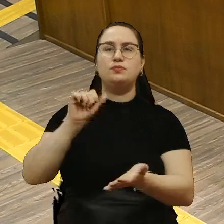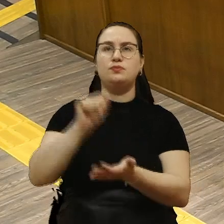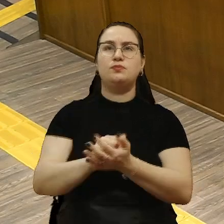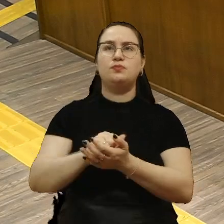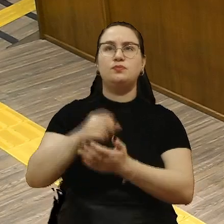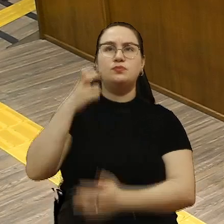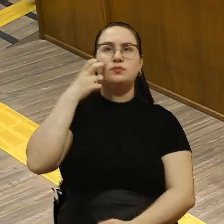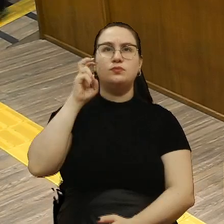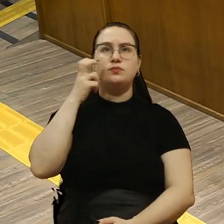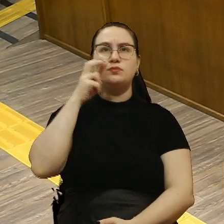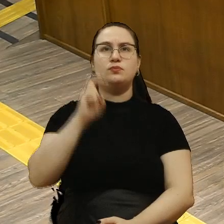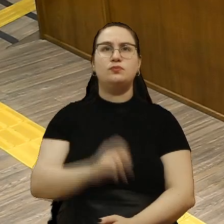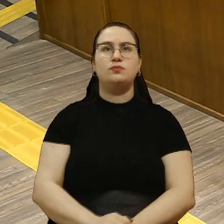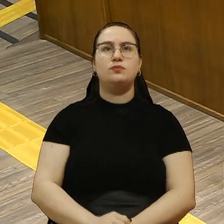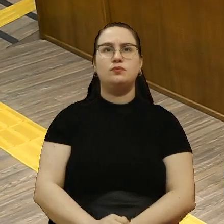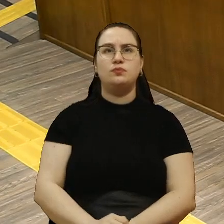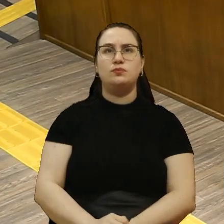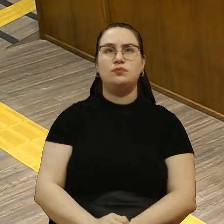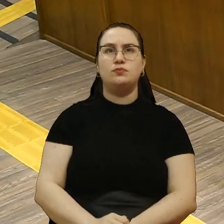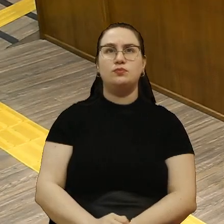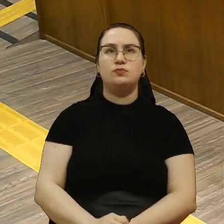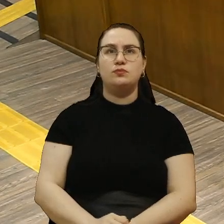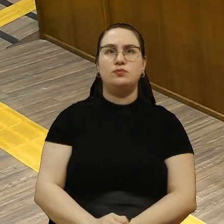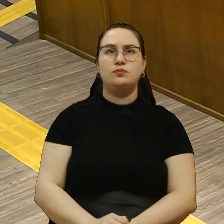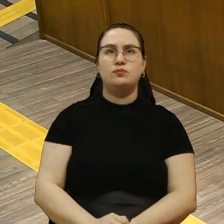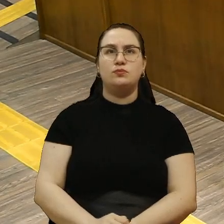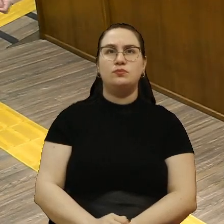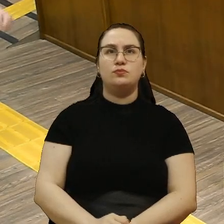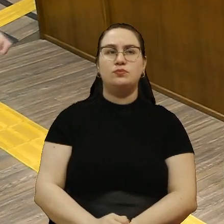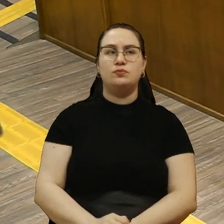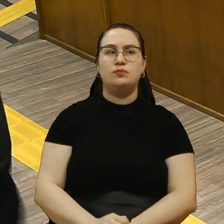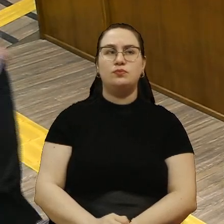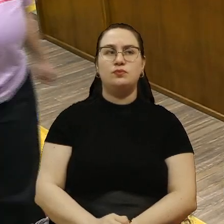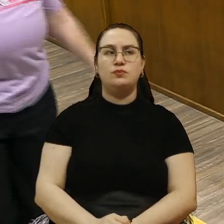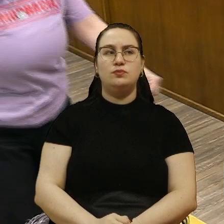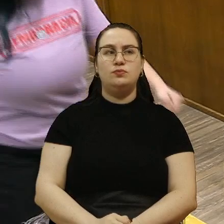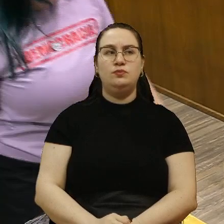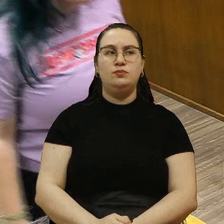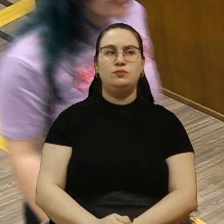Cláudio Libardi. Não vai, obviamente não. Pode escrever.